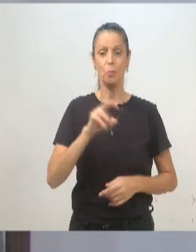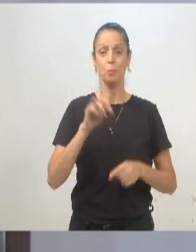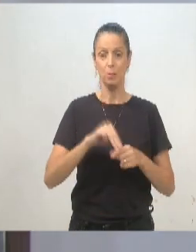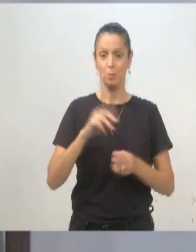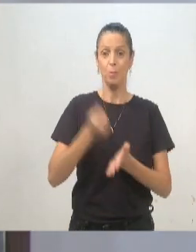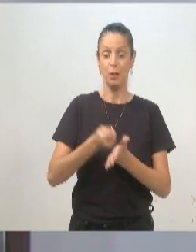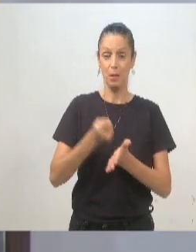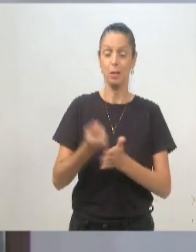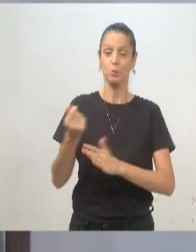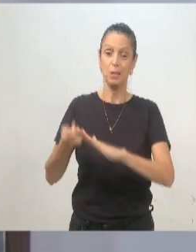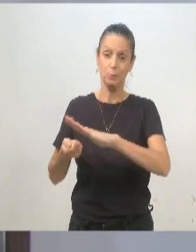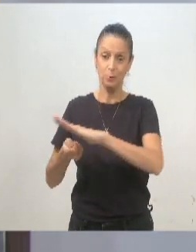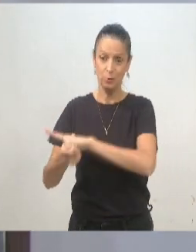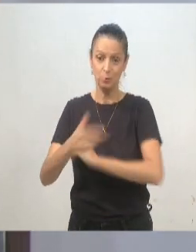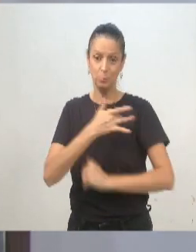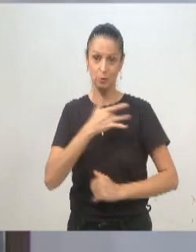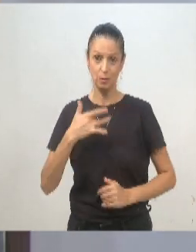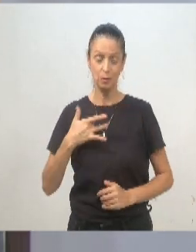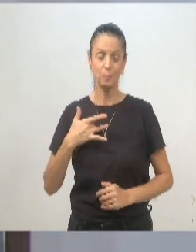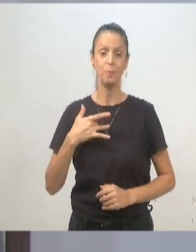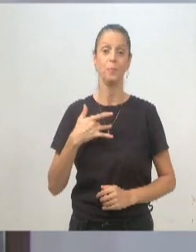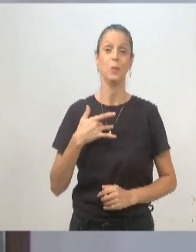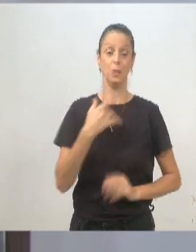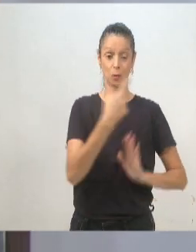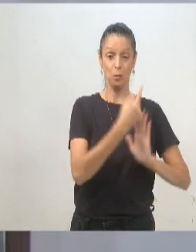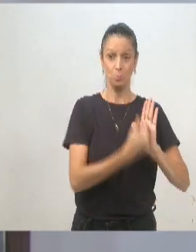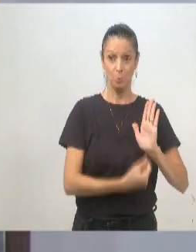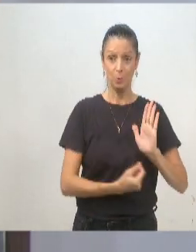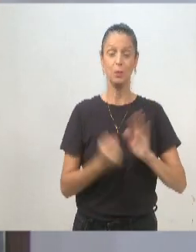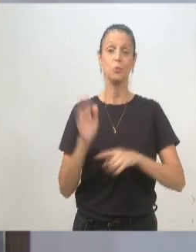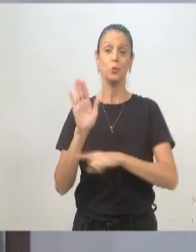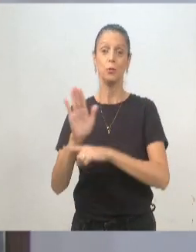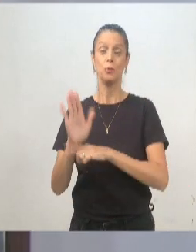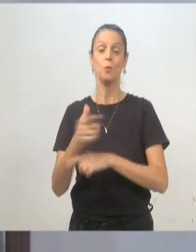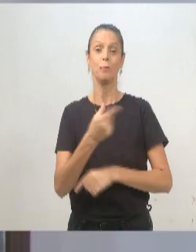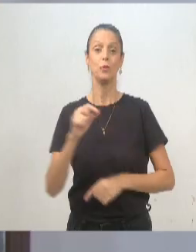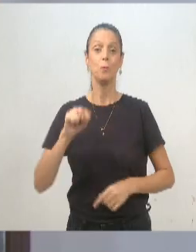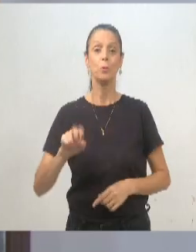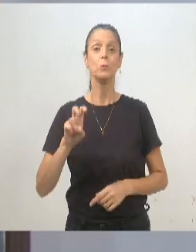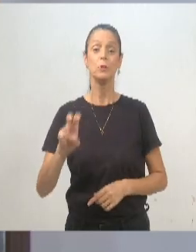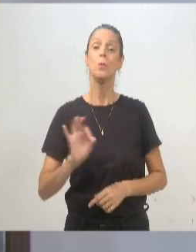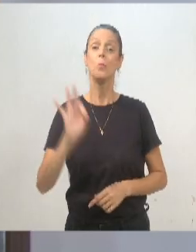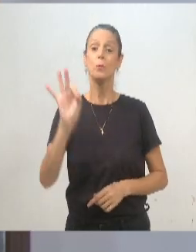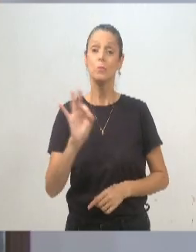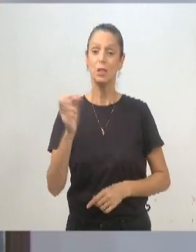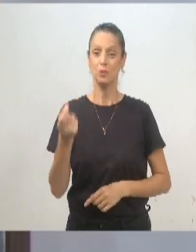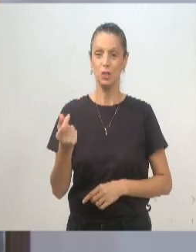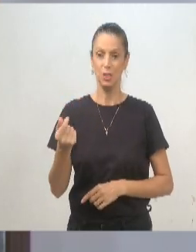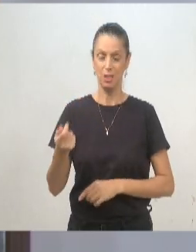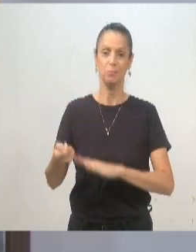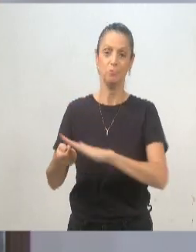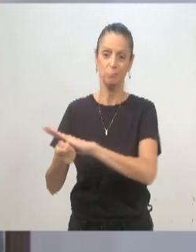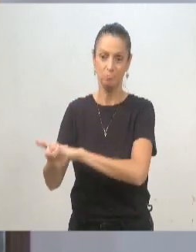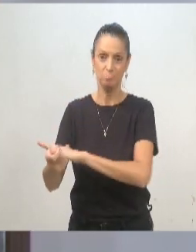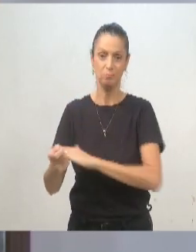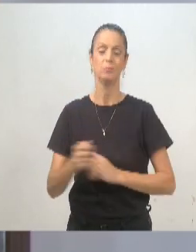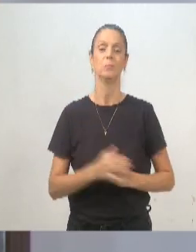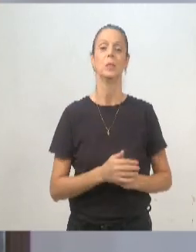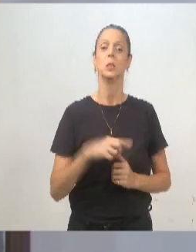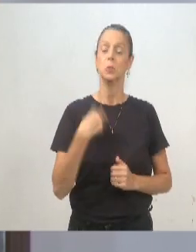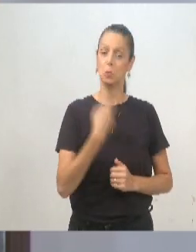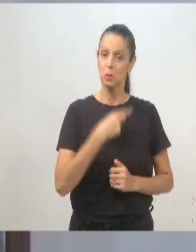município aplicar, nós tivemos no nosso orçamento a contemplação de 20,5%, ou seja, avançamos mais